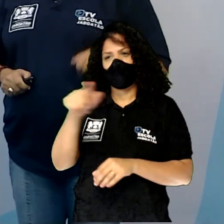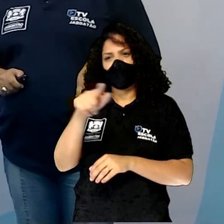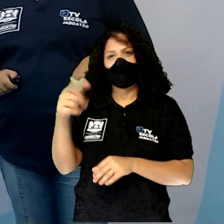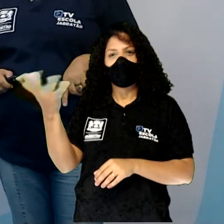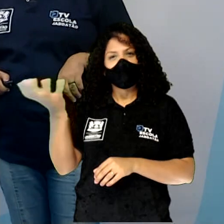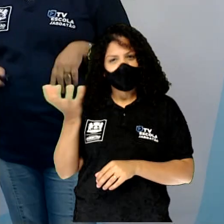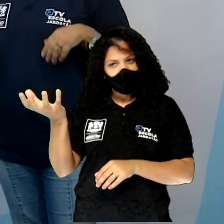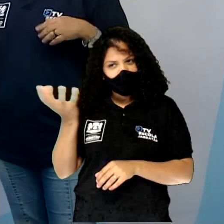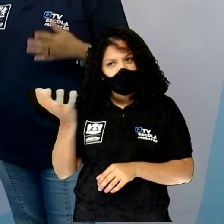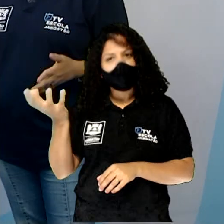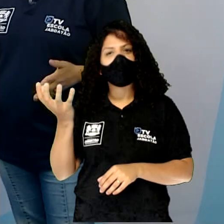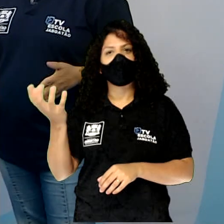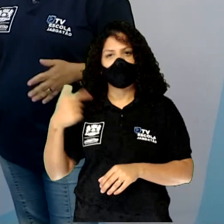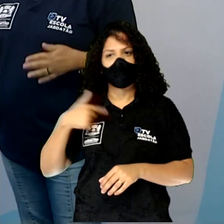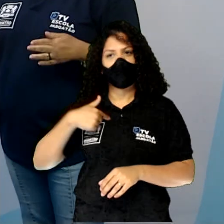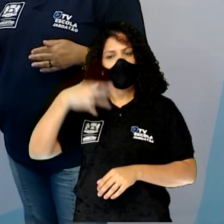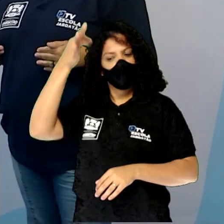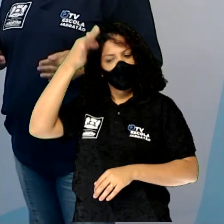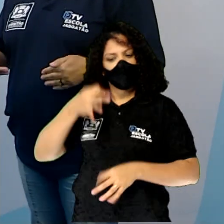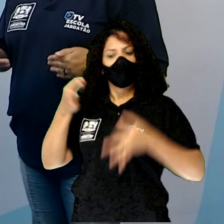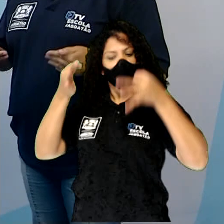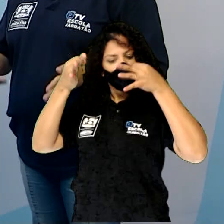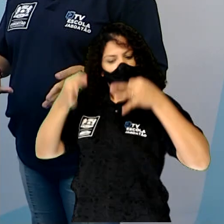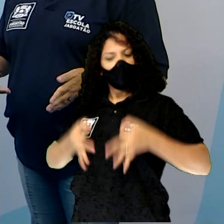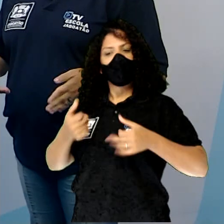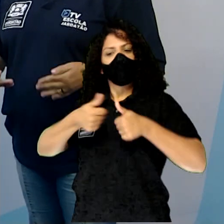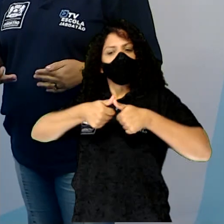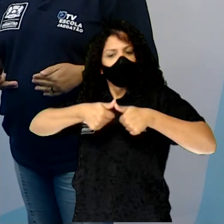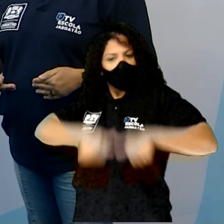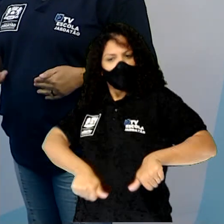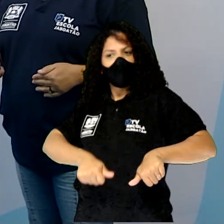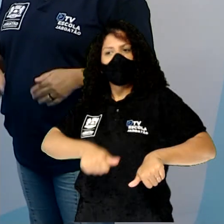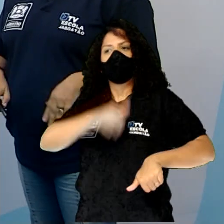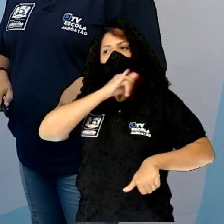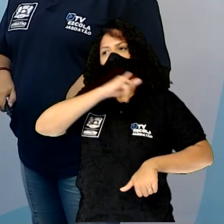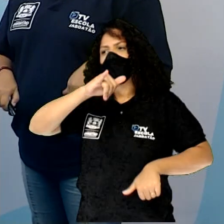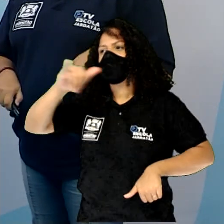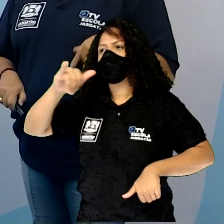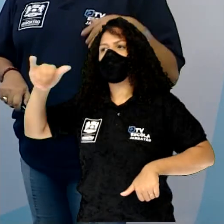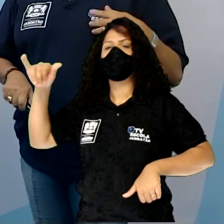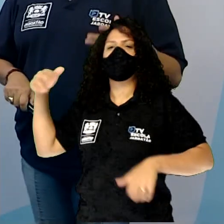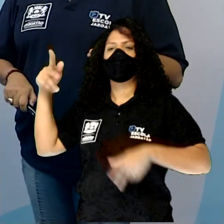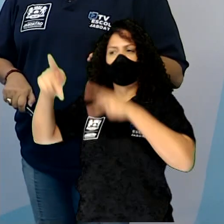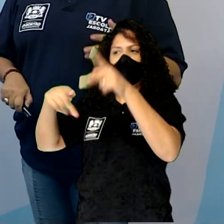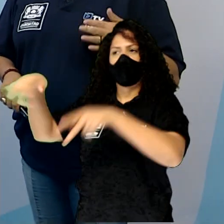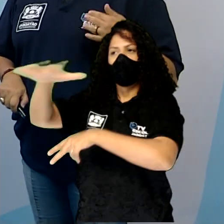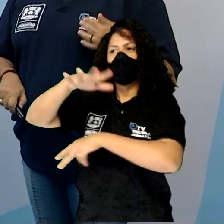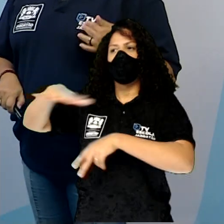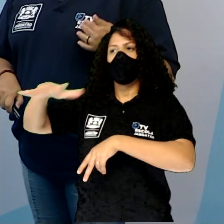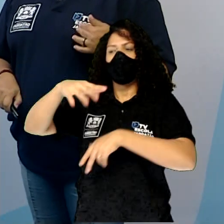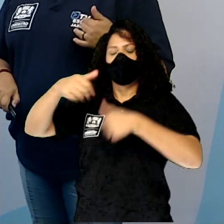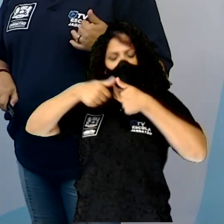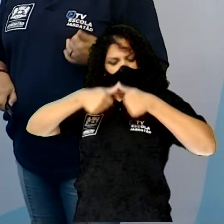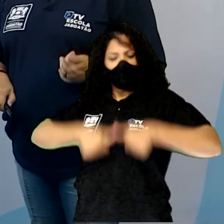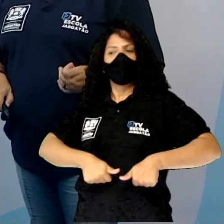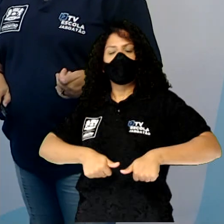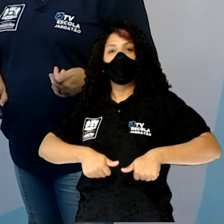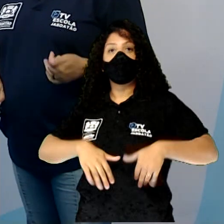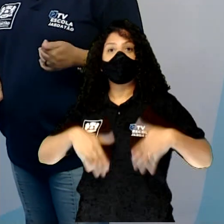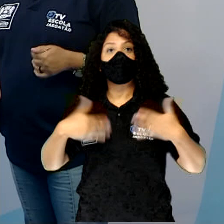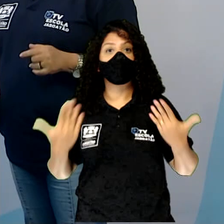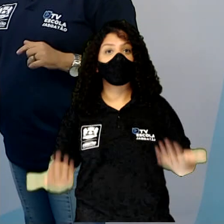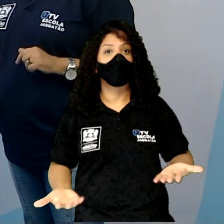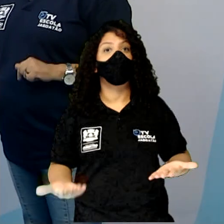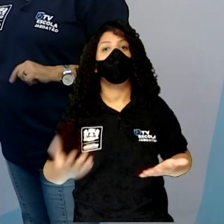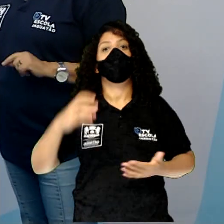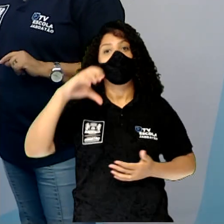da nação, estou pronto, diga ao povo que fico. Então, essa data, 9 de janeiro de 1822,